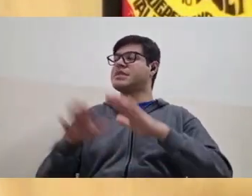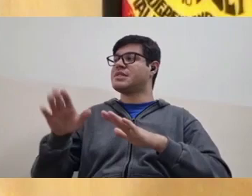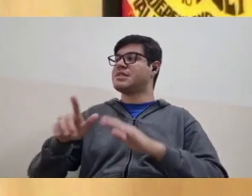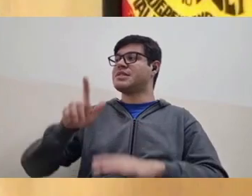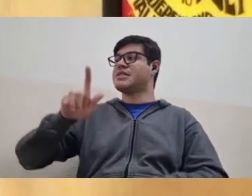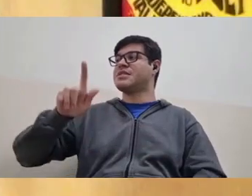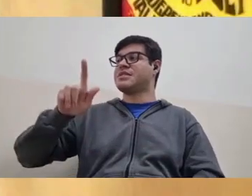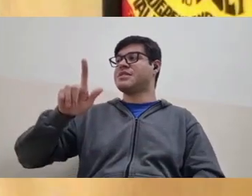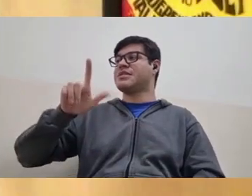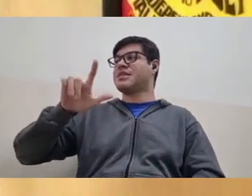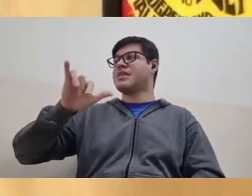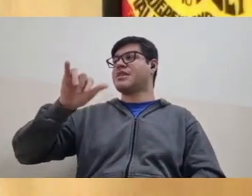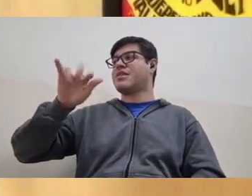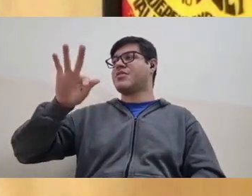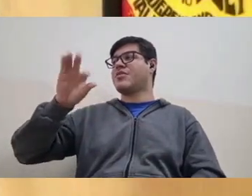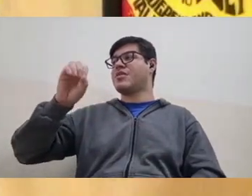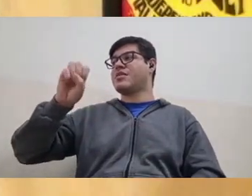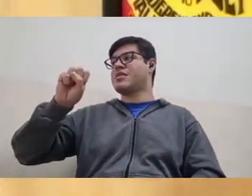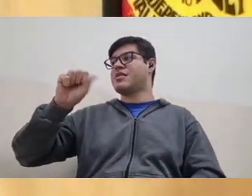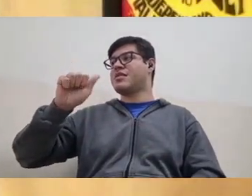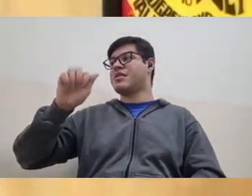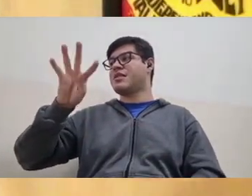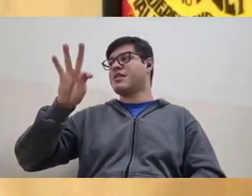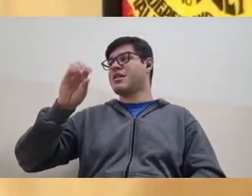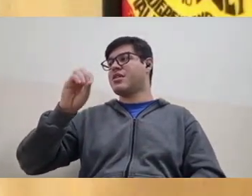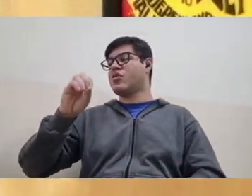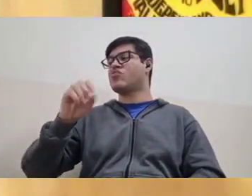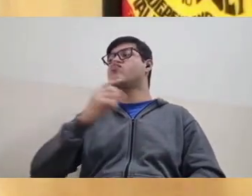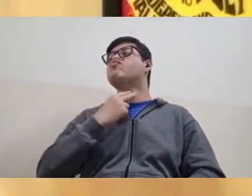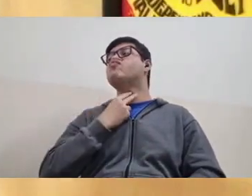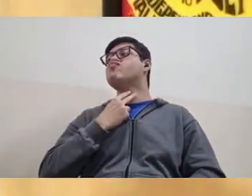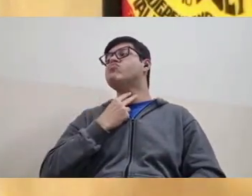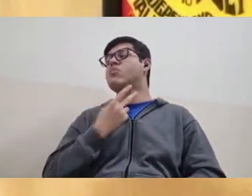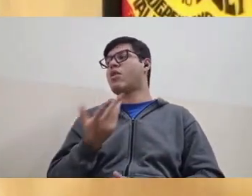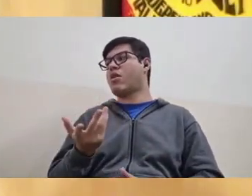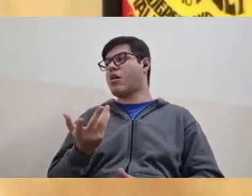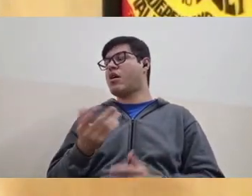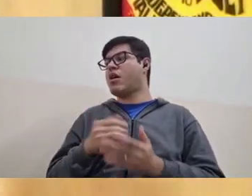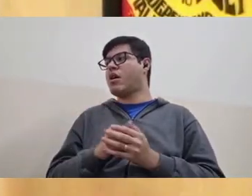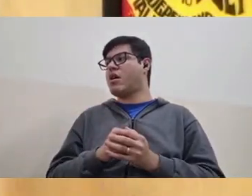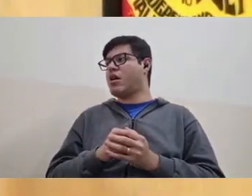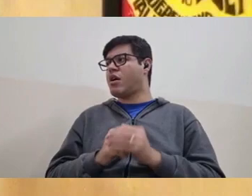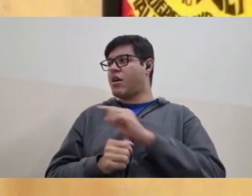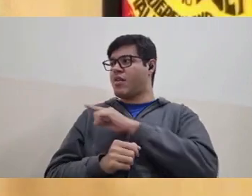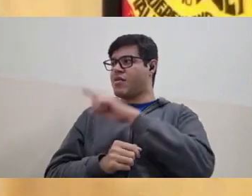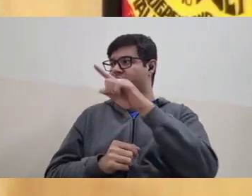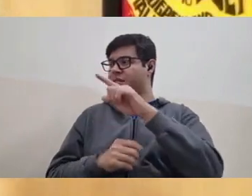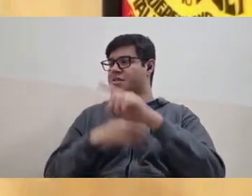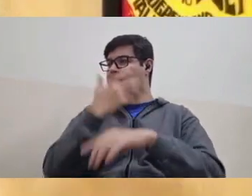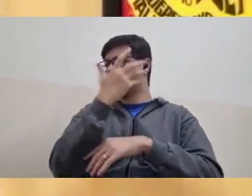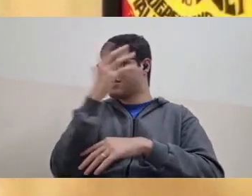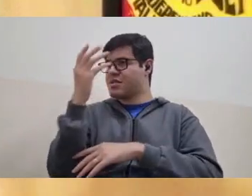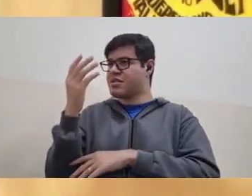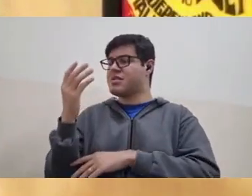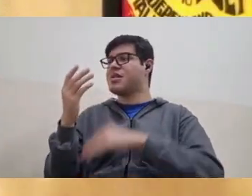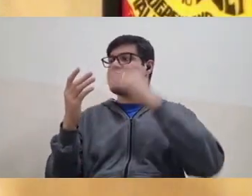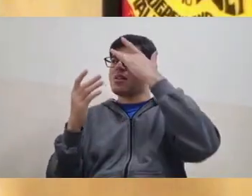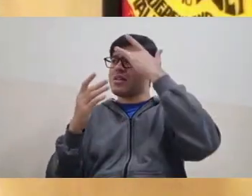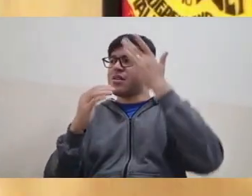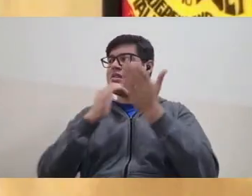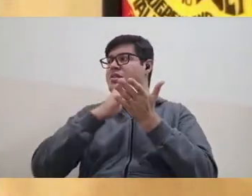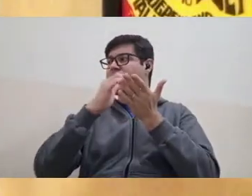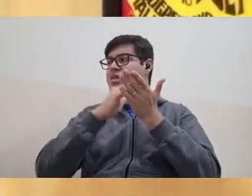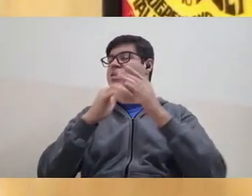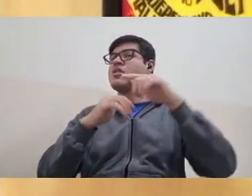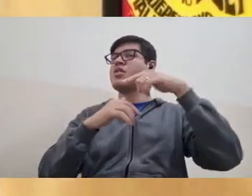o glifosato. Mata-mato. Mata-mato, né? Como é que vocês estão se virando, ou você do meio ambiente orienta